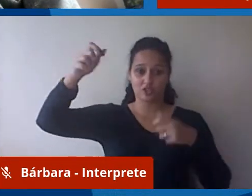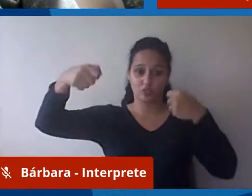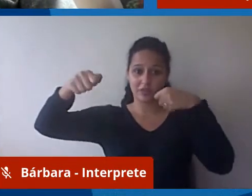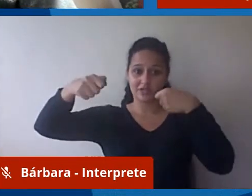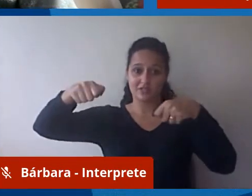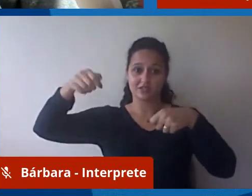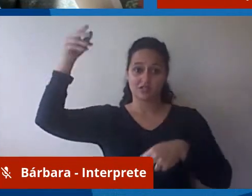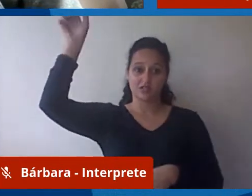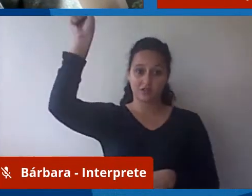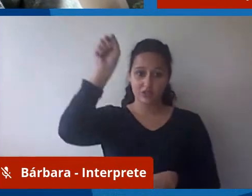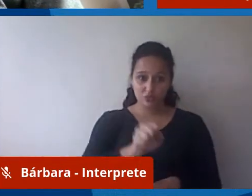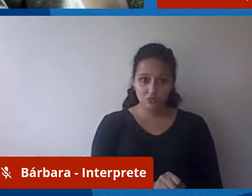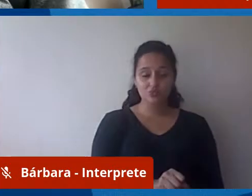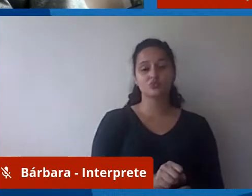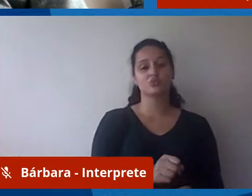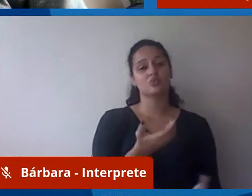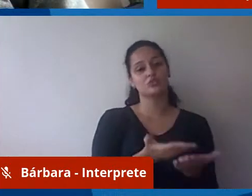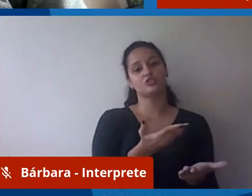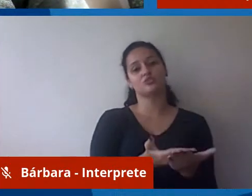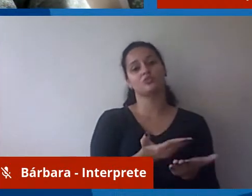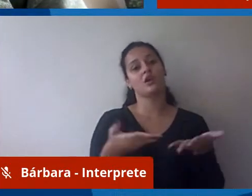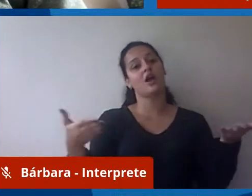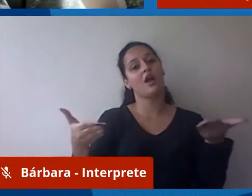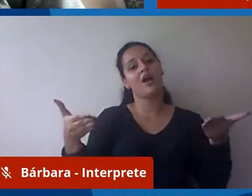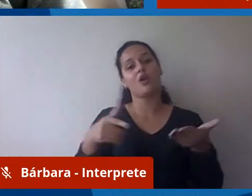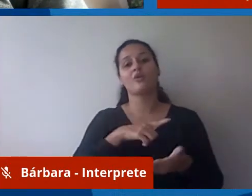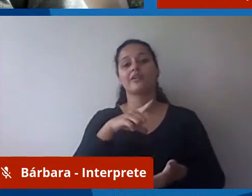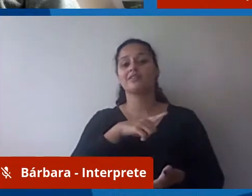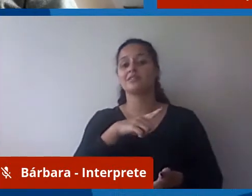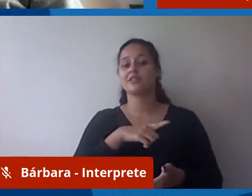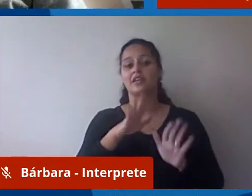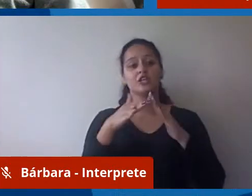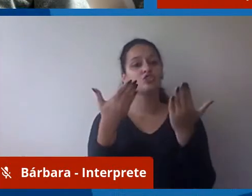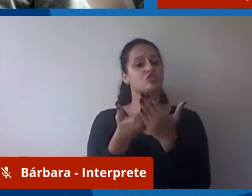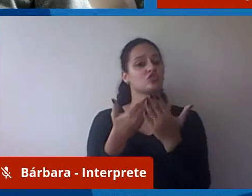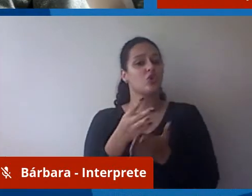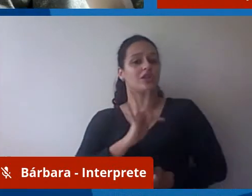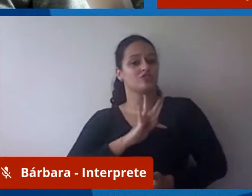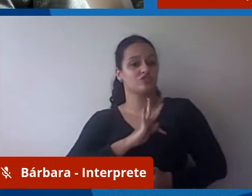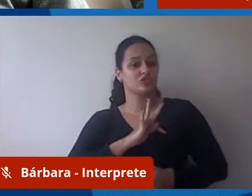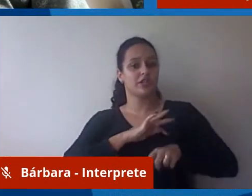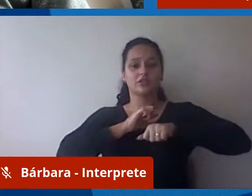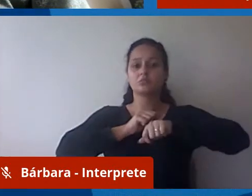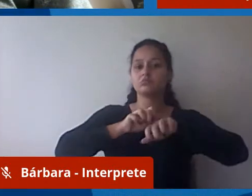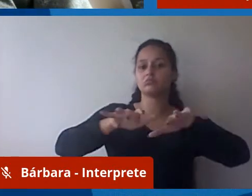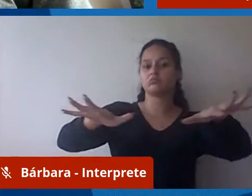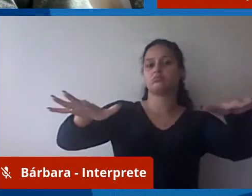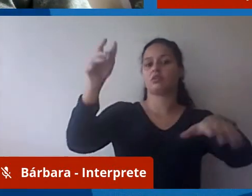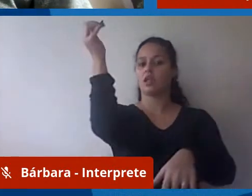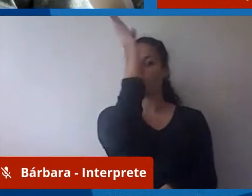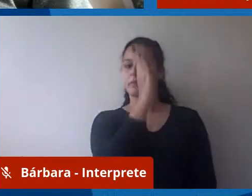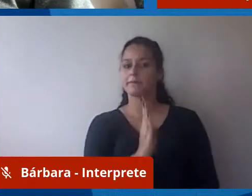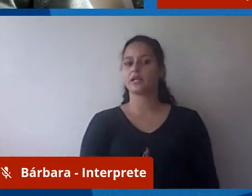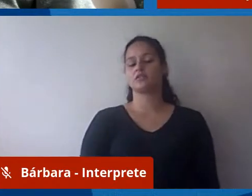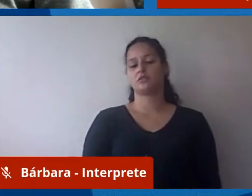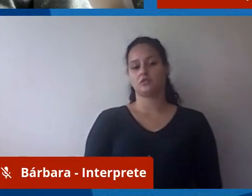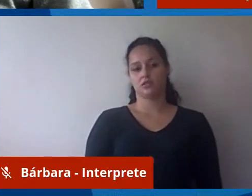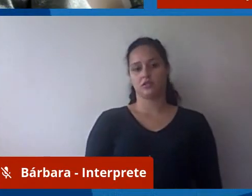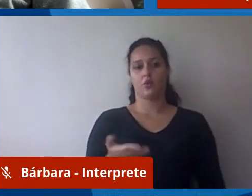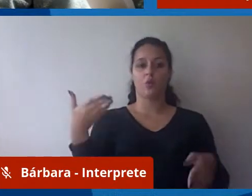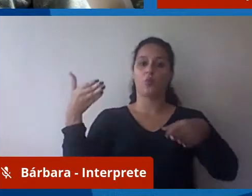lá. E as escolas técnicas, né? A multiplicação de escolas técnicas pelo Brasil. E com o Zulu, o acesso à